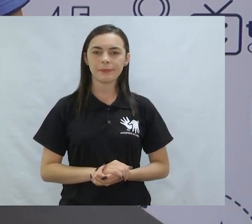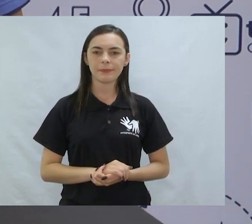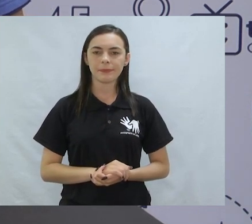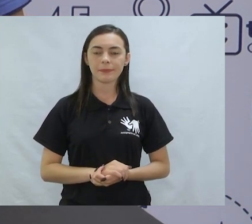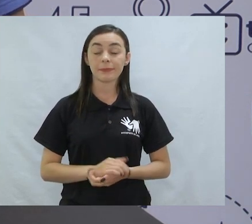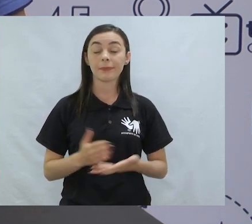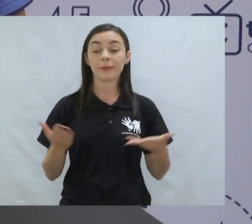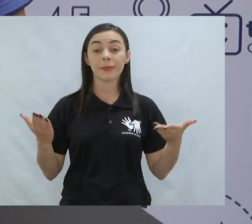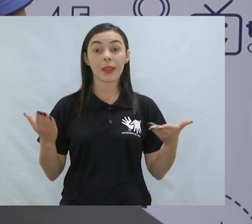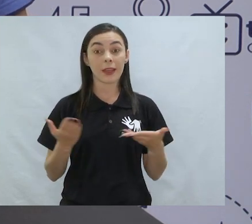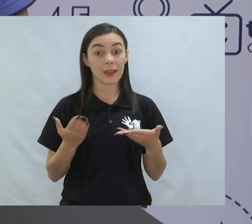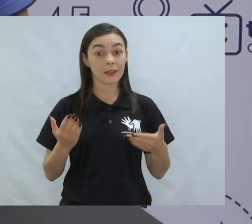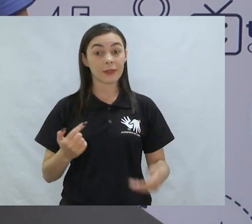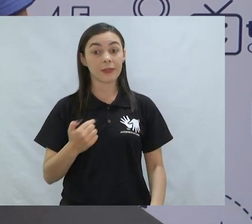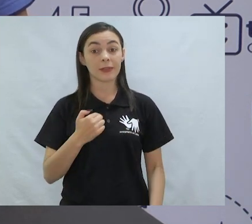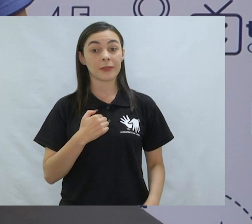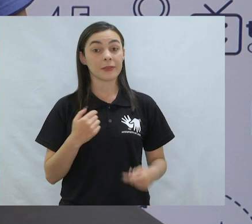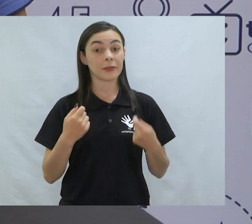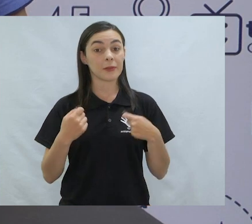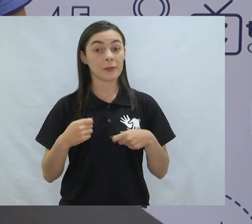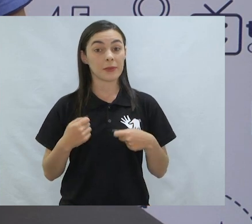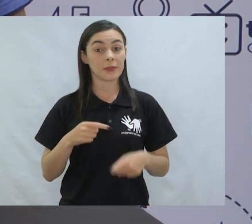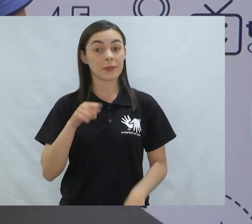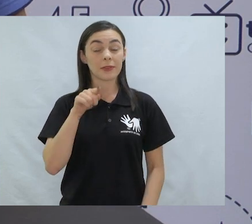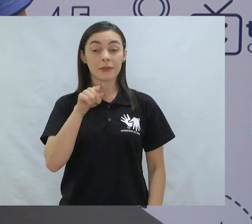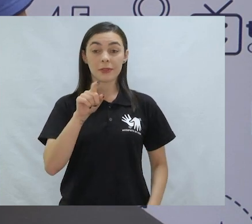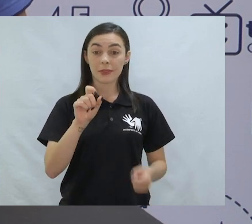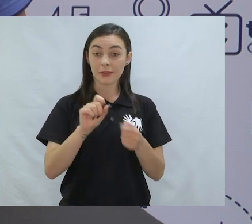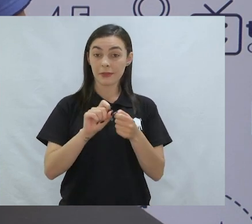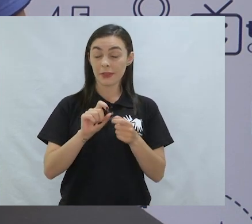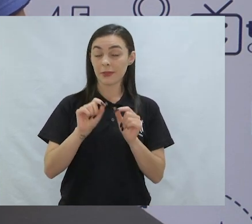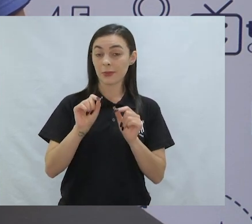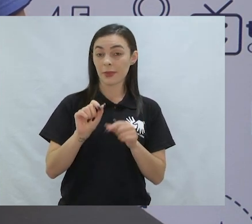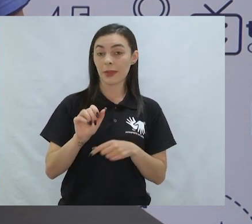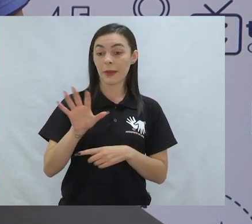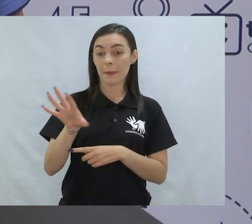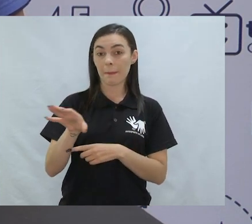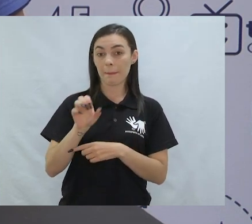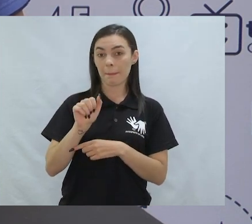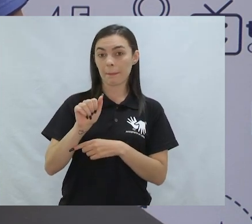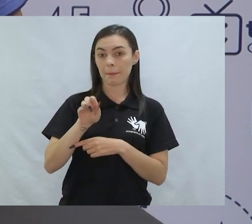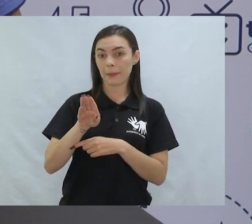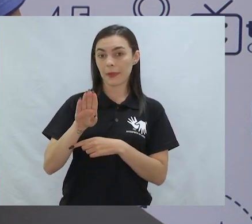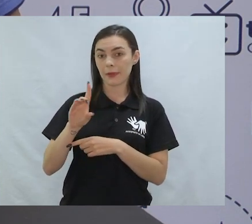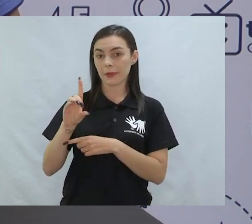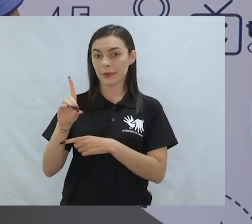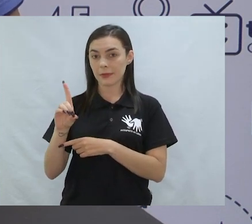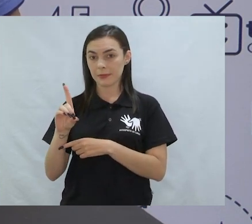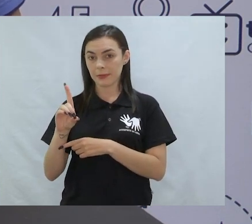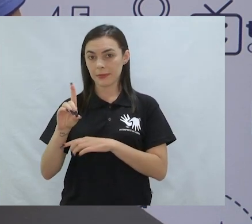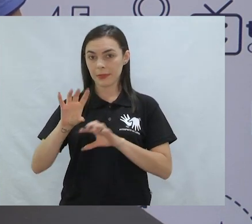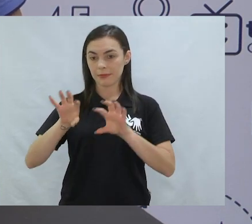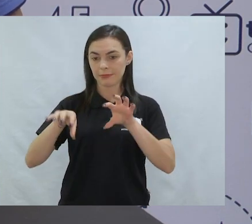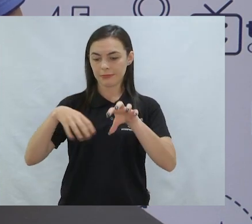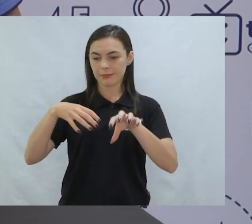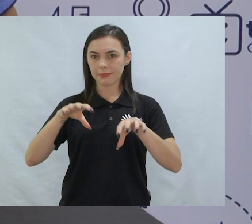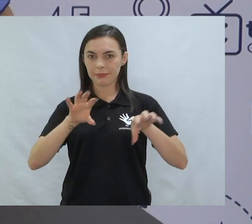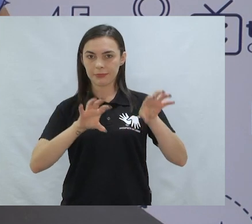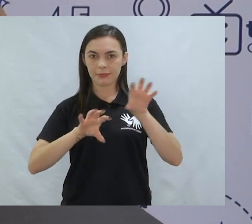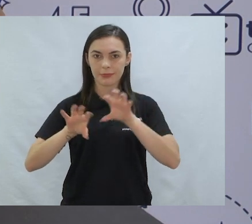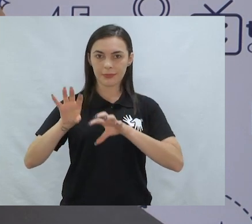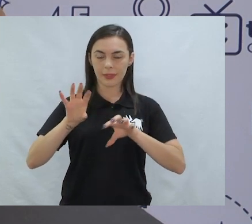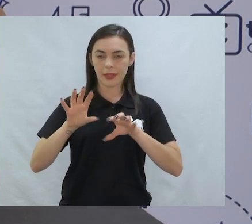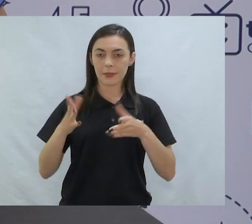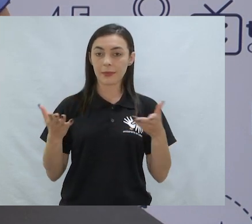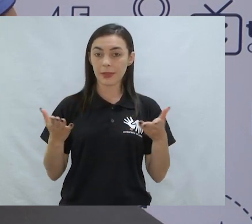agora, a professora precisa que vocês peguem o alfabeto móvel de vocês, porque